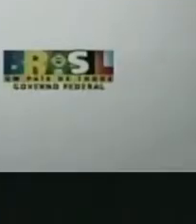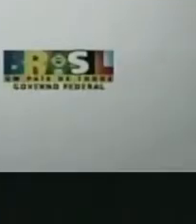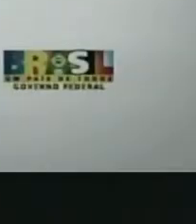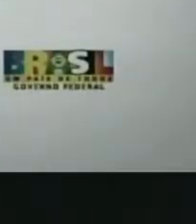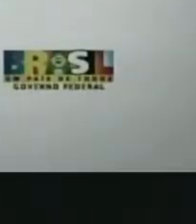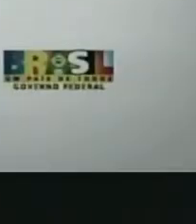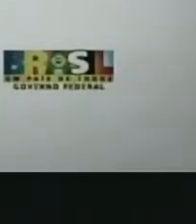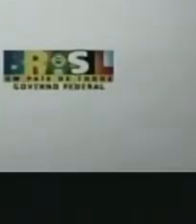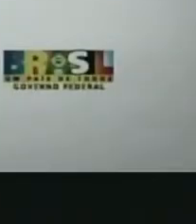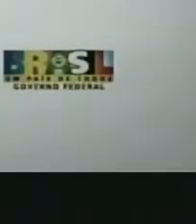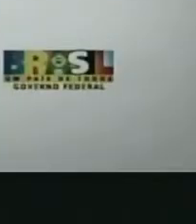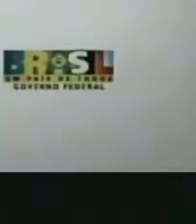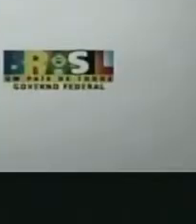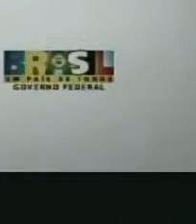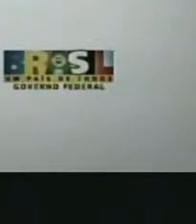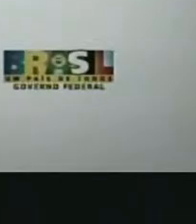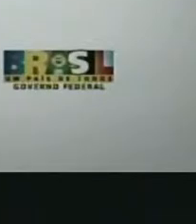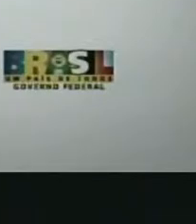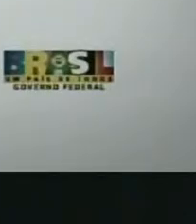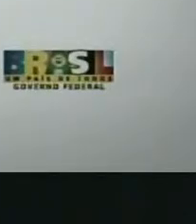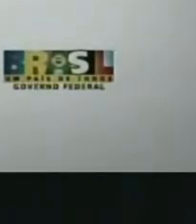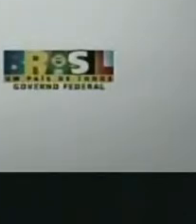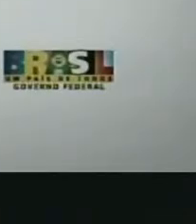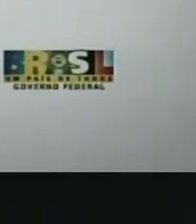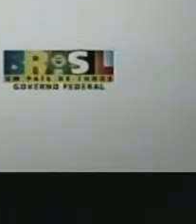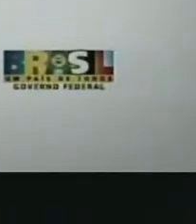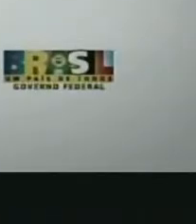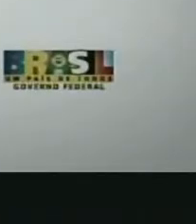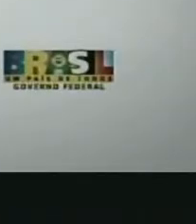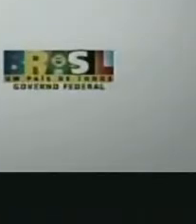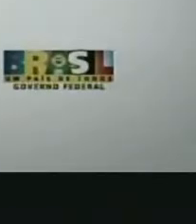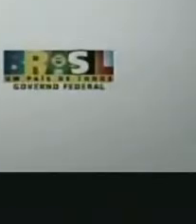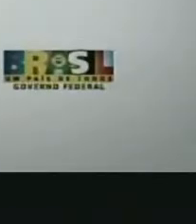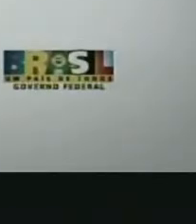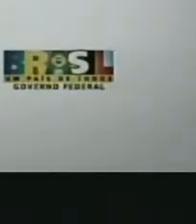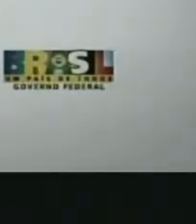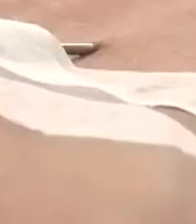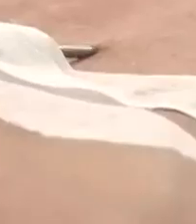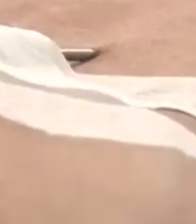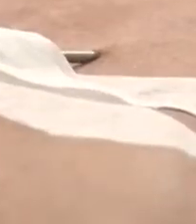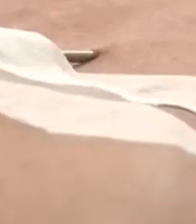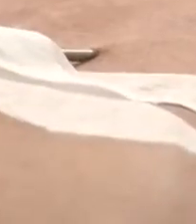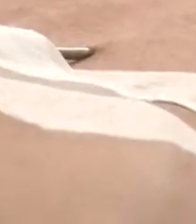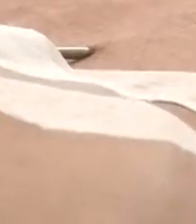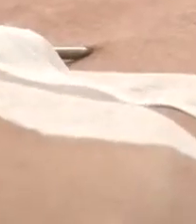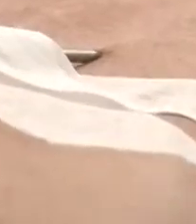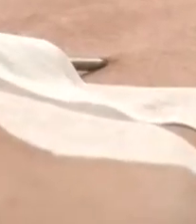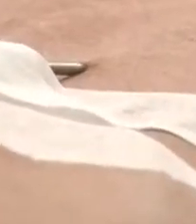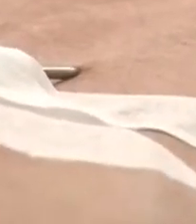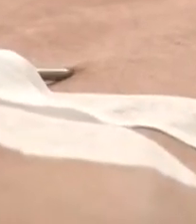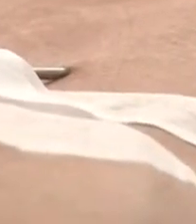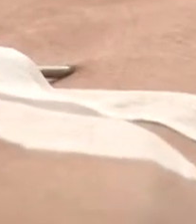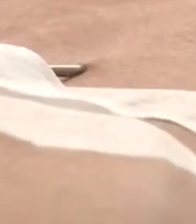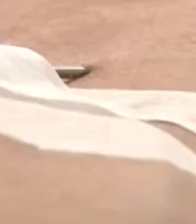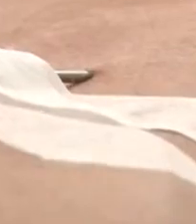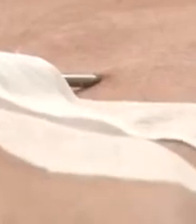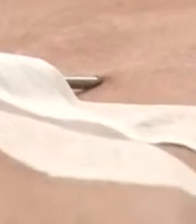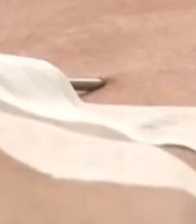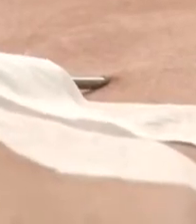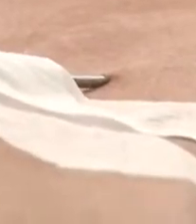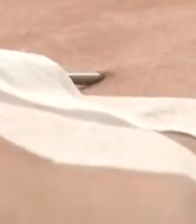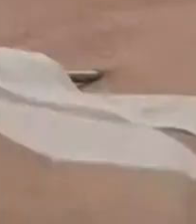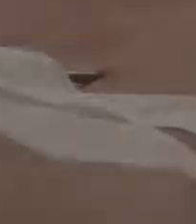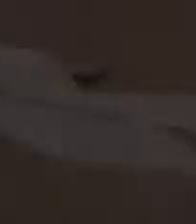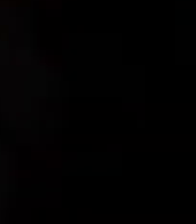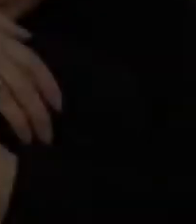médica. Ministério da Saúde. Brasil, um país de todos. Se você é do tipo que não doa sangue por ter medo